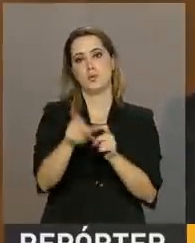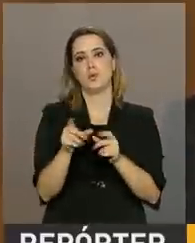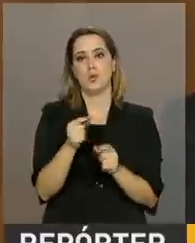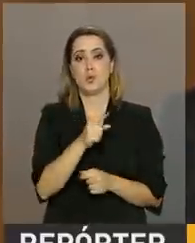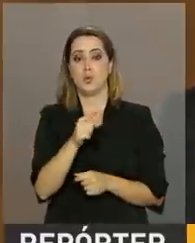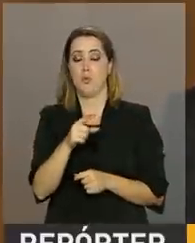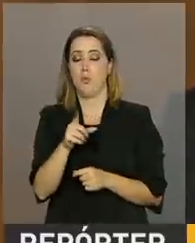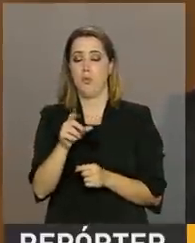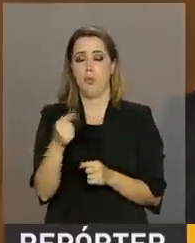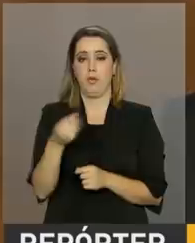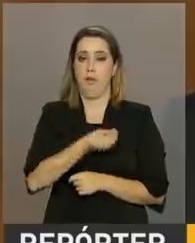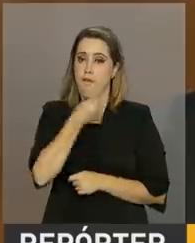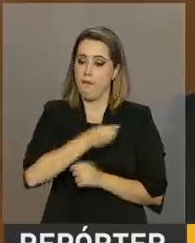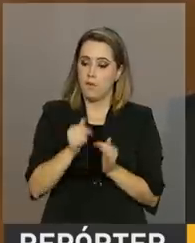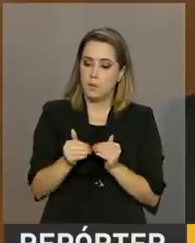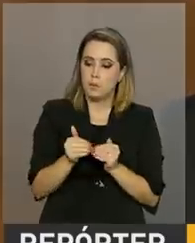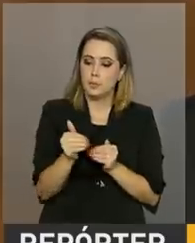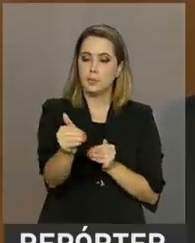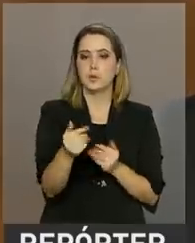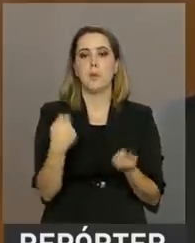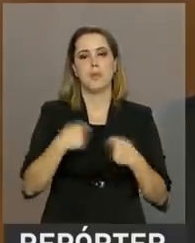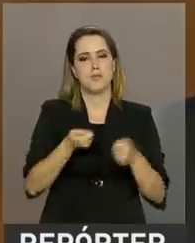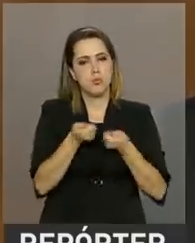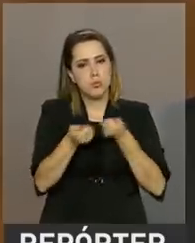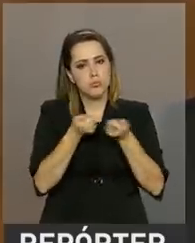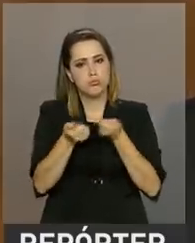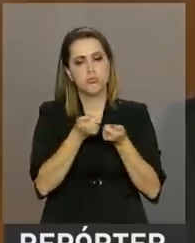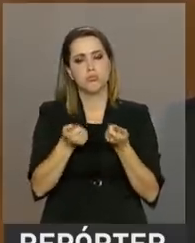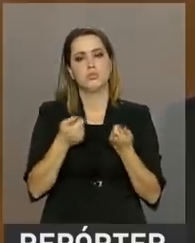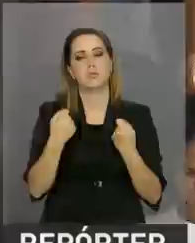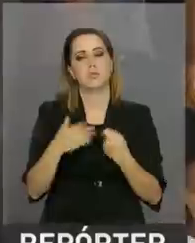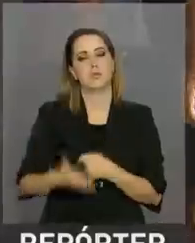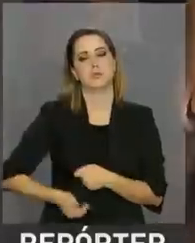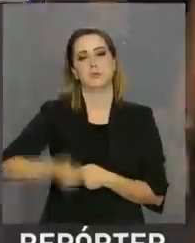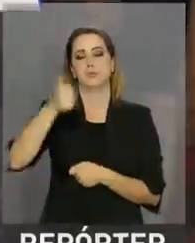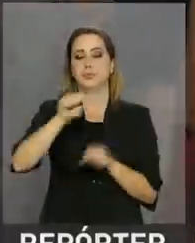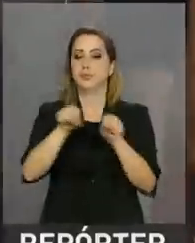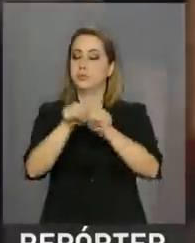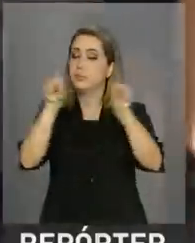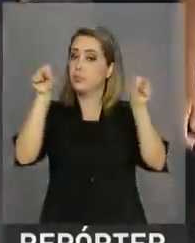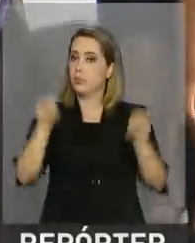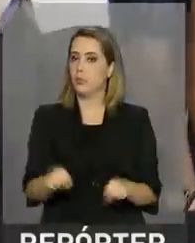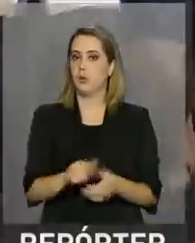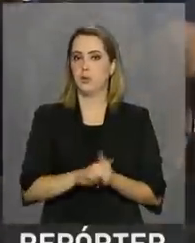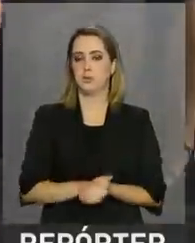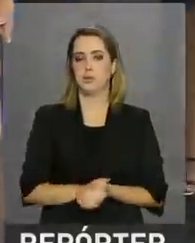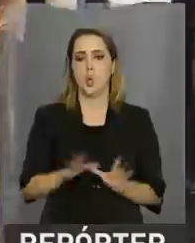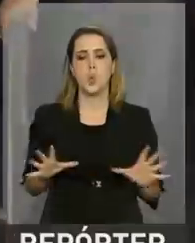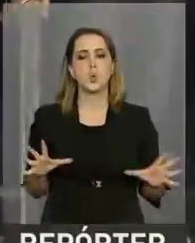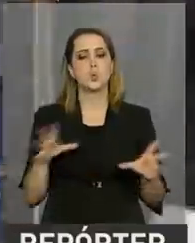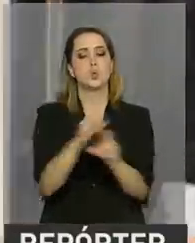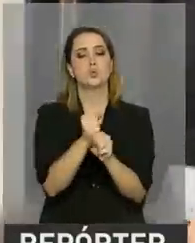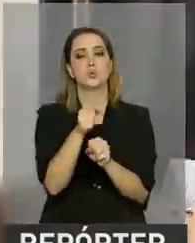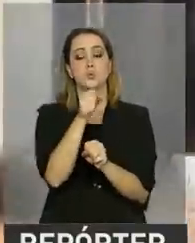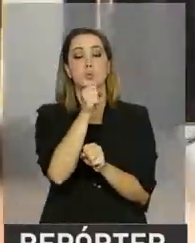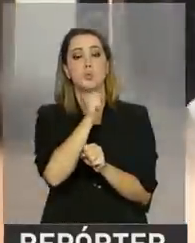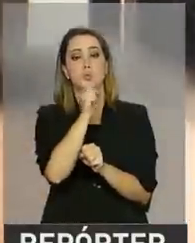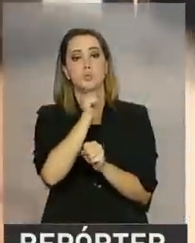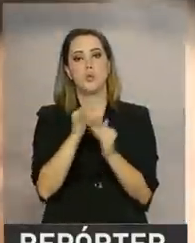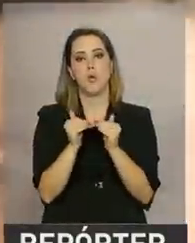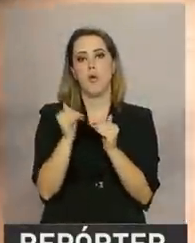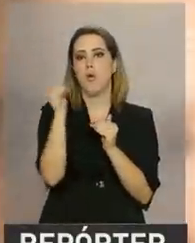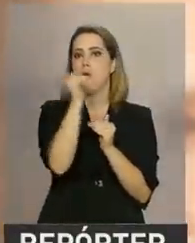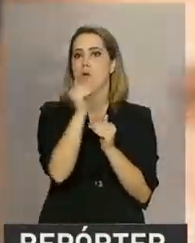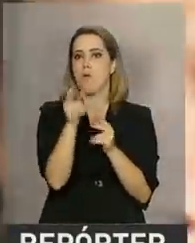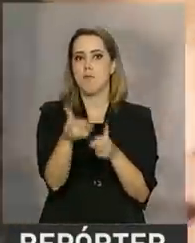gente consiga continuamente aperfeiçoar o nosso sistema, que é tão importante para a gente. Somando o envelhecimento da população, o aumento